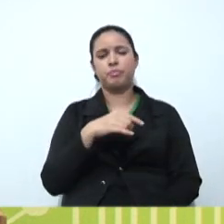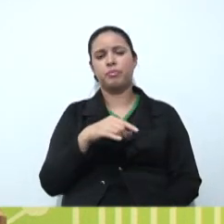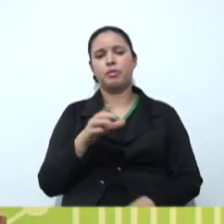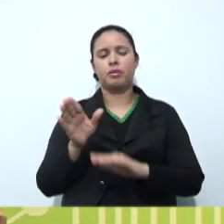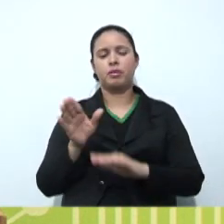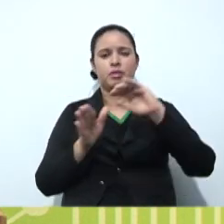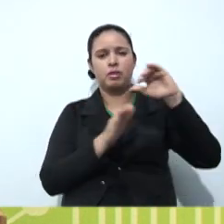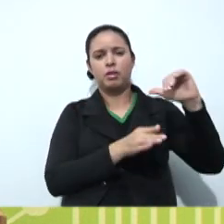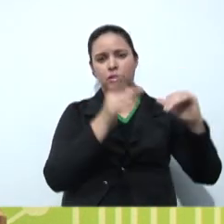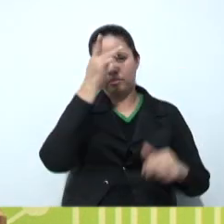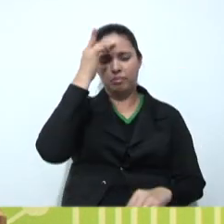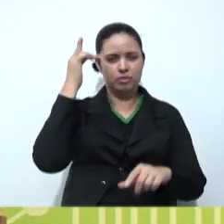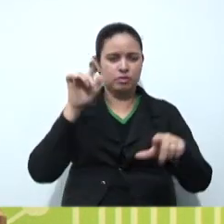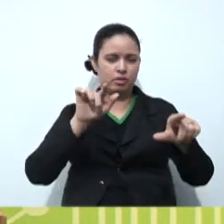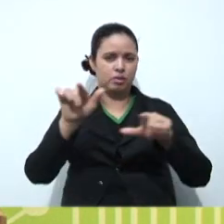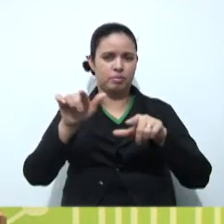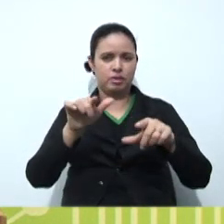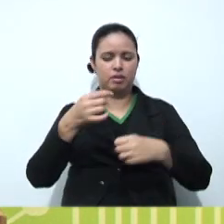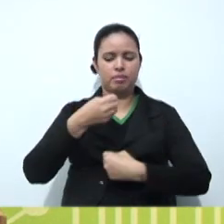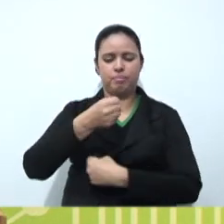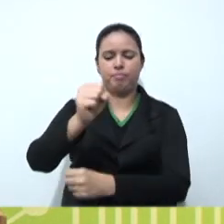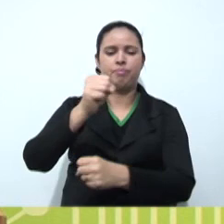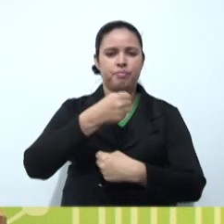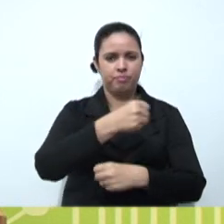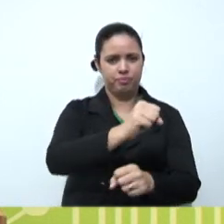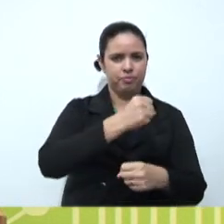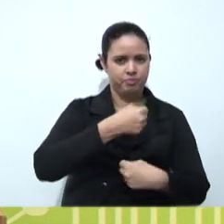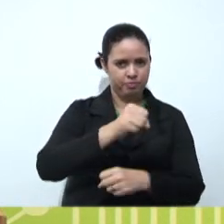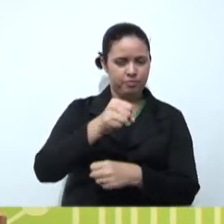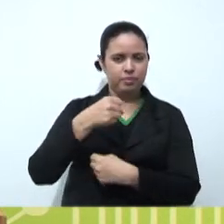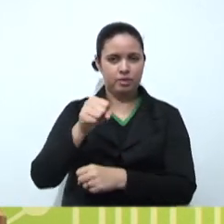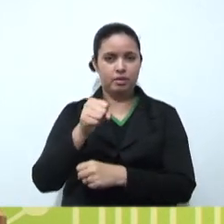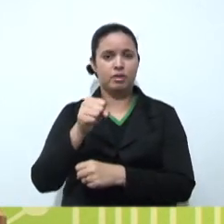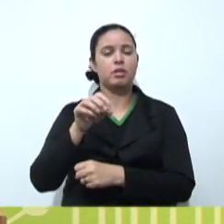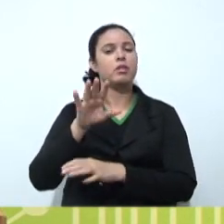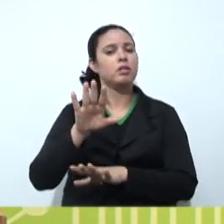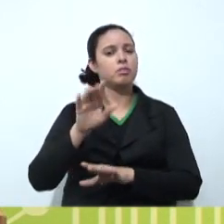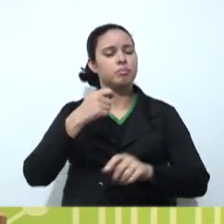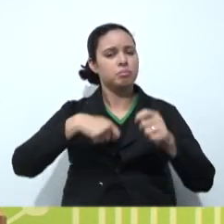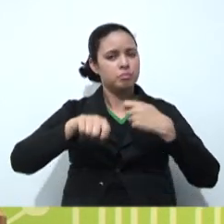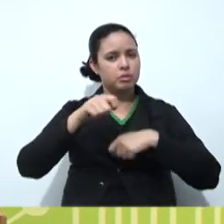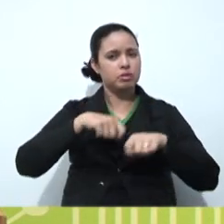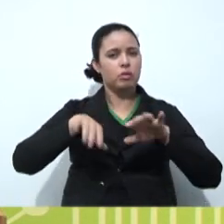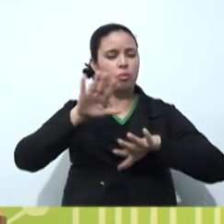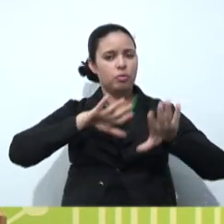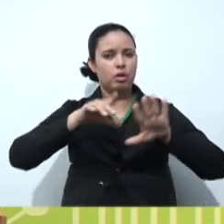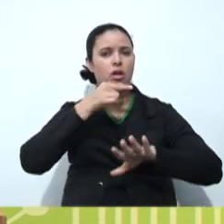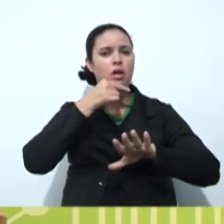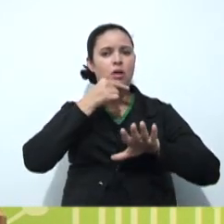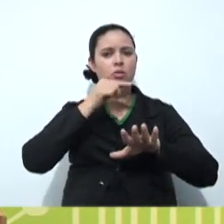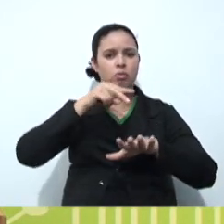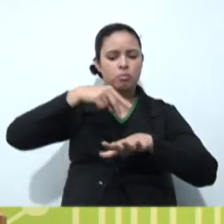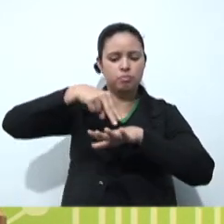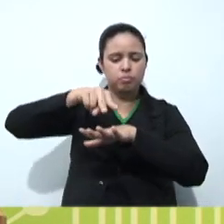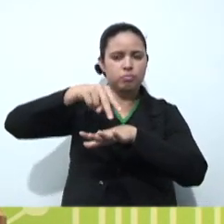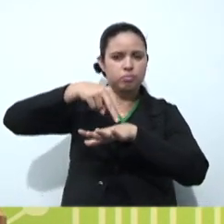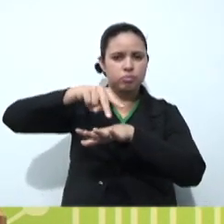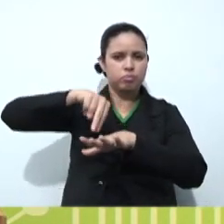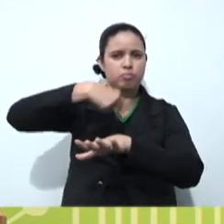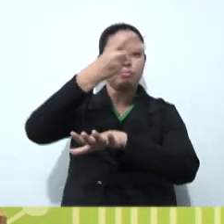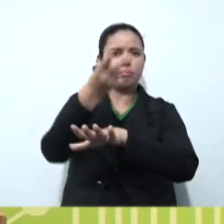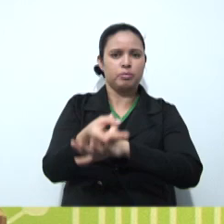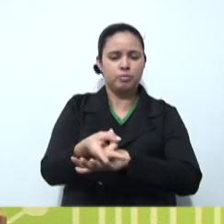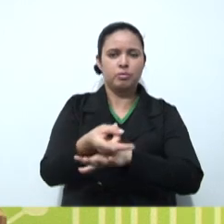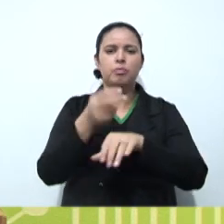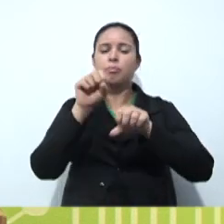químicos, ela está lidando com água, ela pode escorregar se ela não tiver o EPI correto, a bota, enfim, os equipamentos de proteção interna, ela